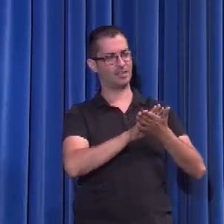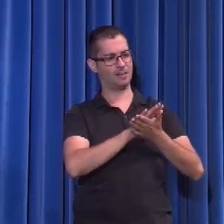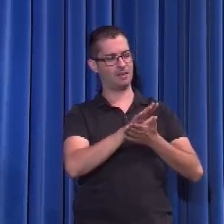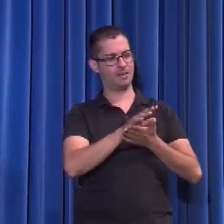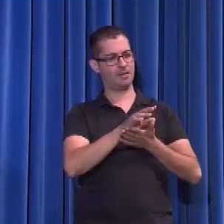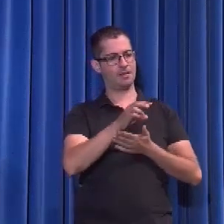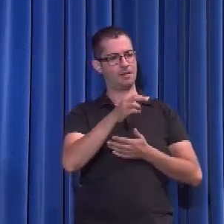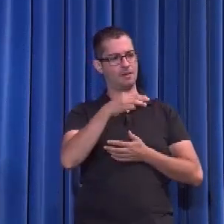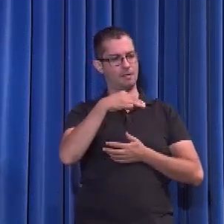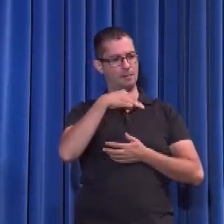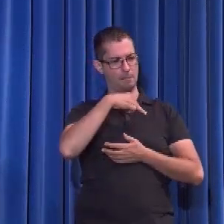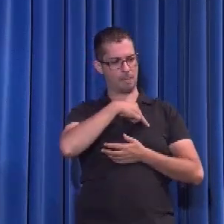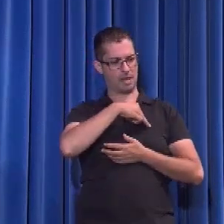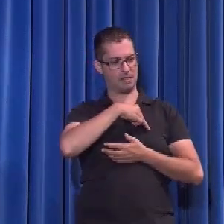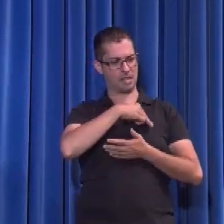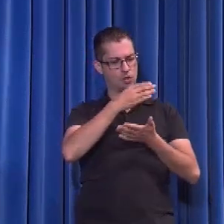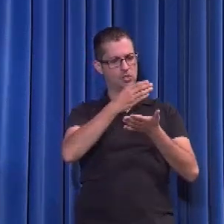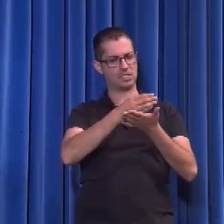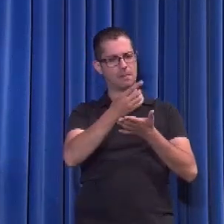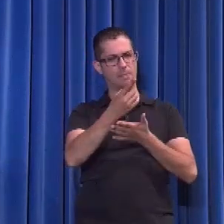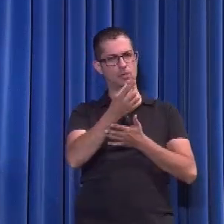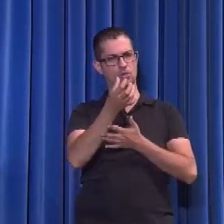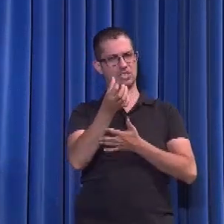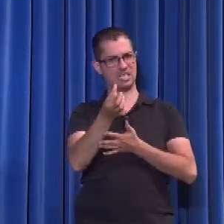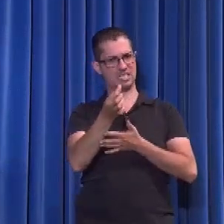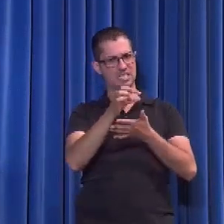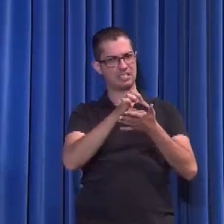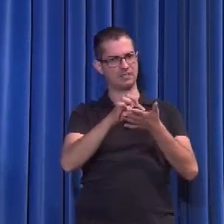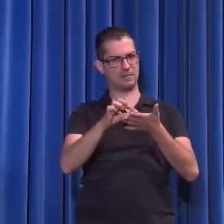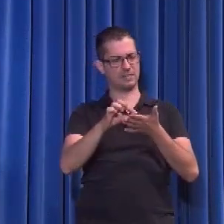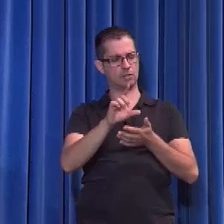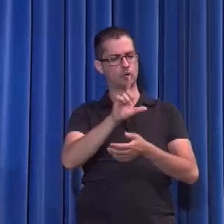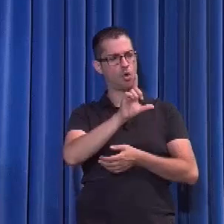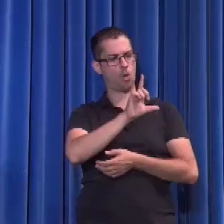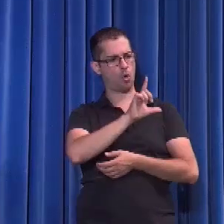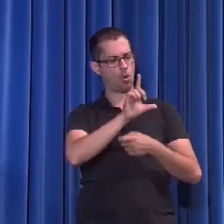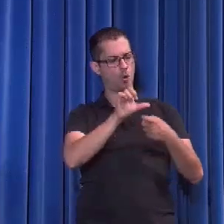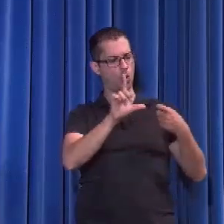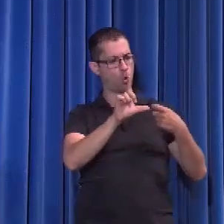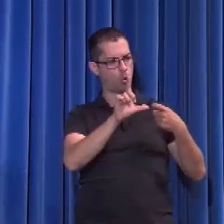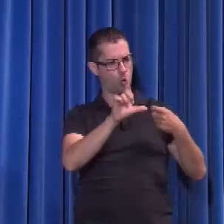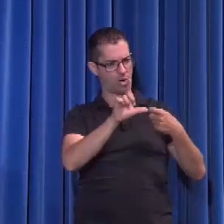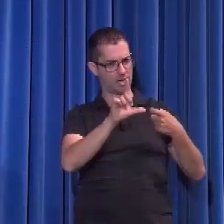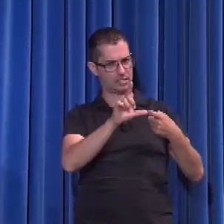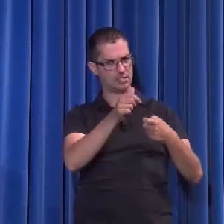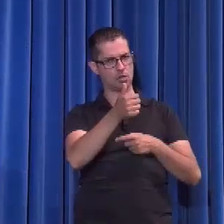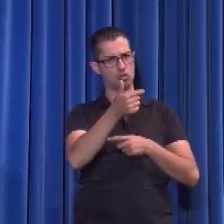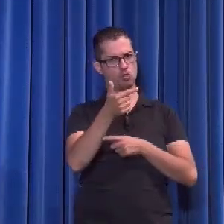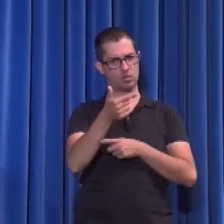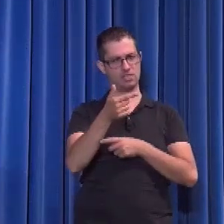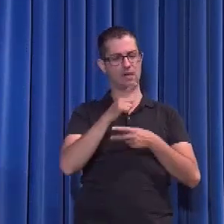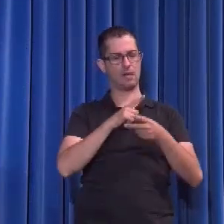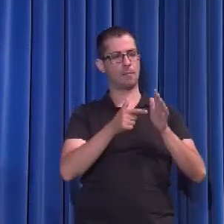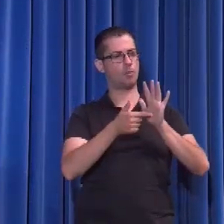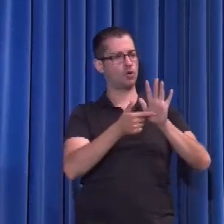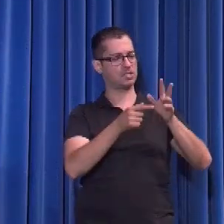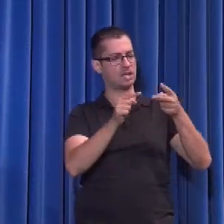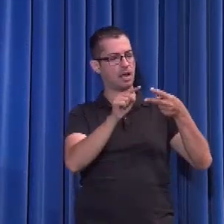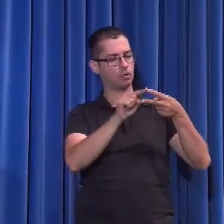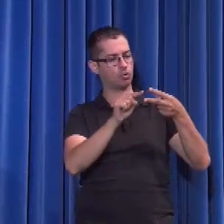capítulo 16, versículo 26 e Lucas 12 vão colocar dois fatos interessantíssimos para